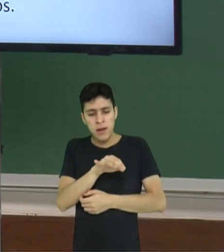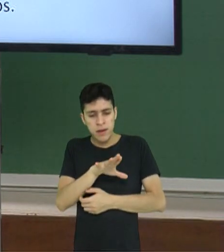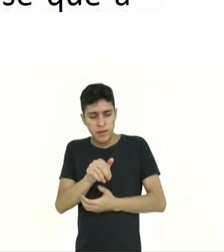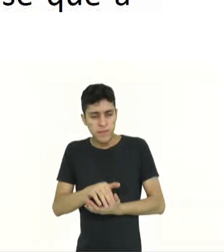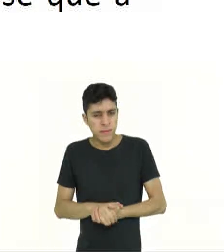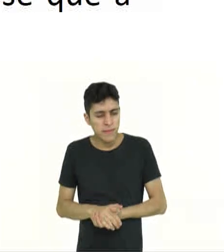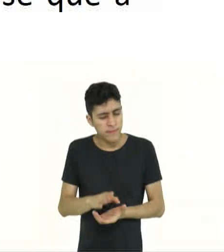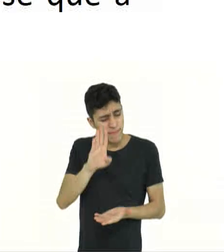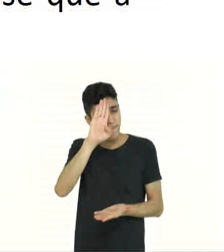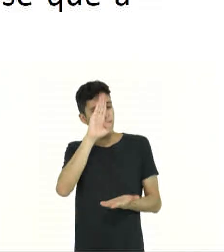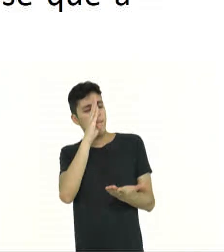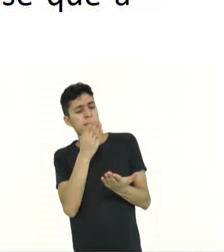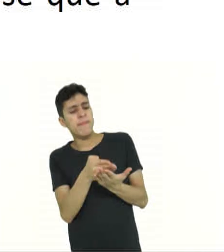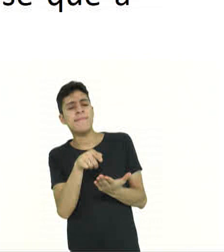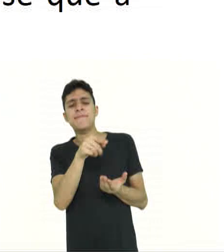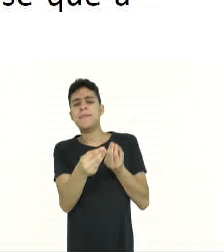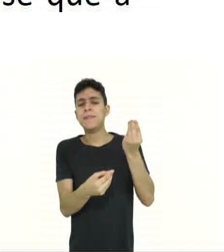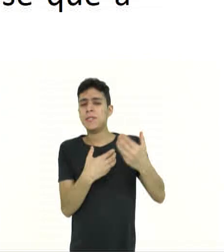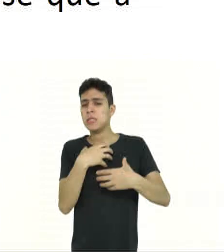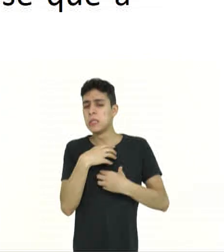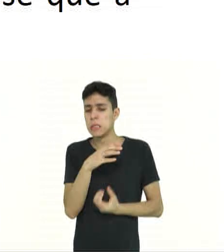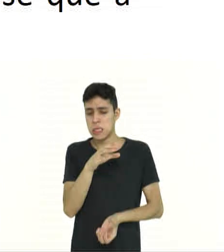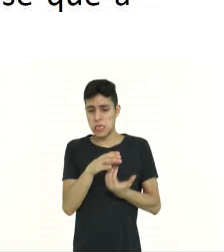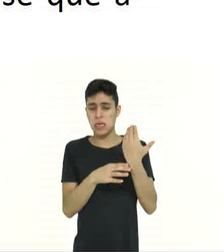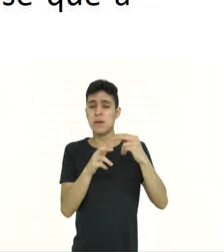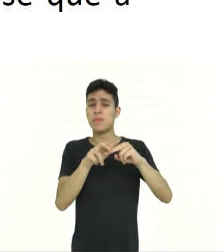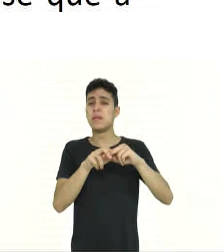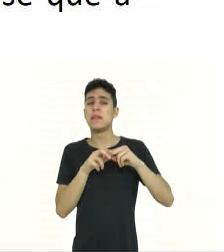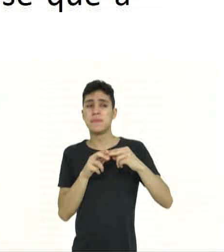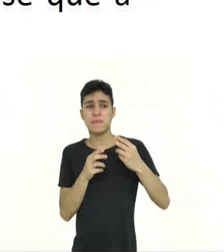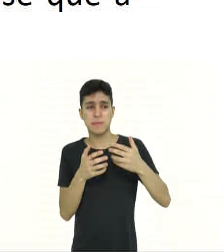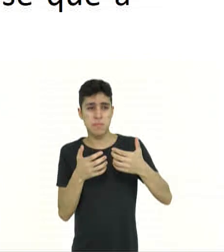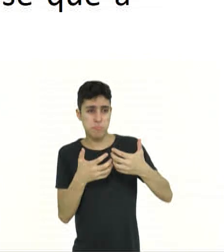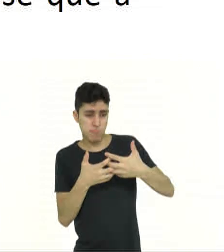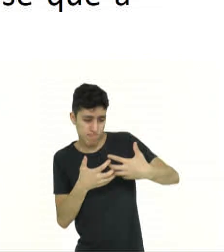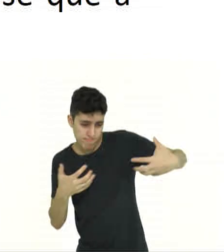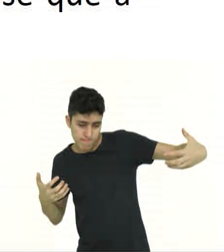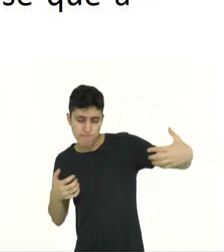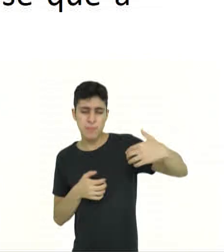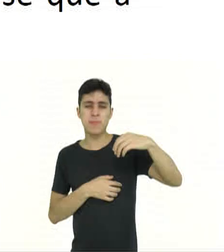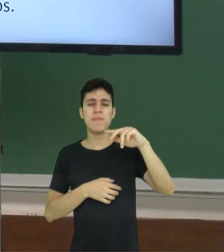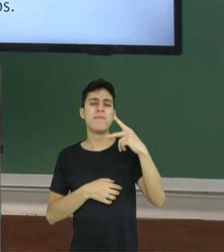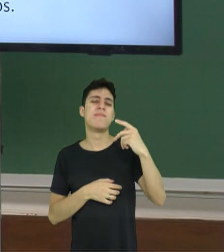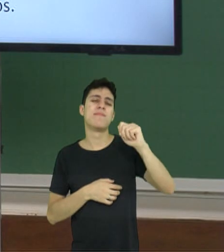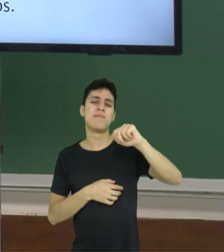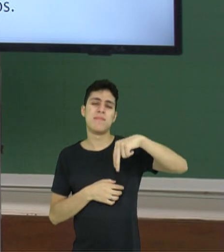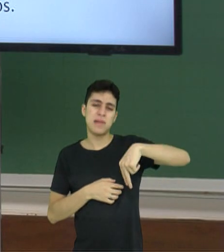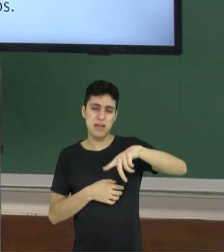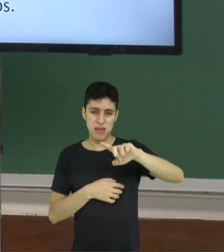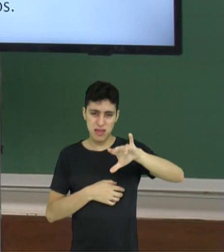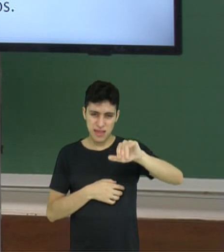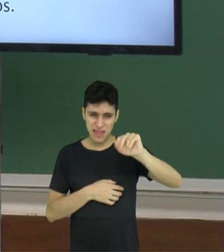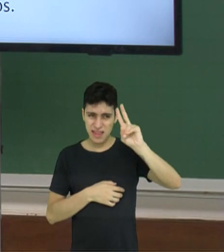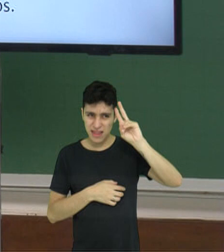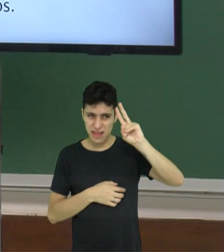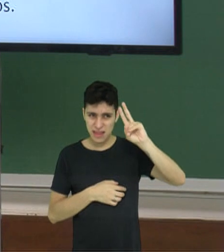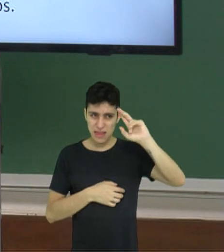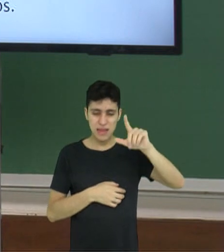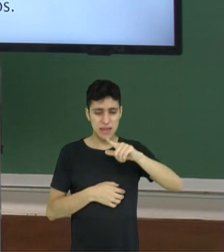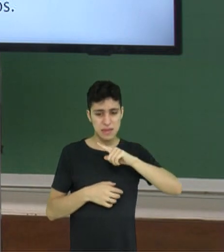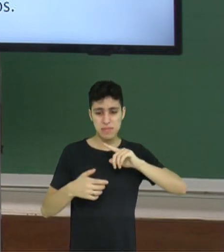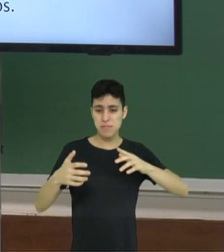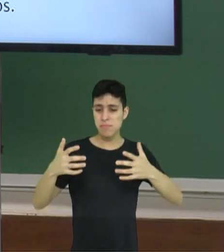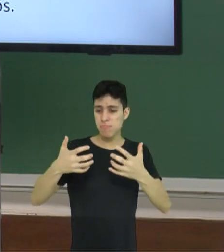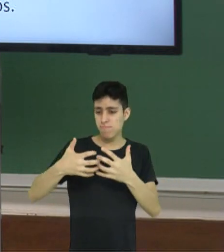Acredita-se que a Antártida tenha se formado através da separação do Gondwana. Lembra do Pangeia? Daí tinham 2 continentes, Laurásia e Gondwana.